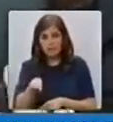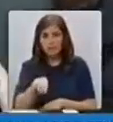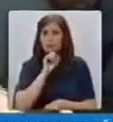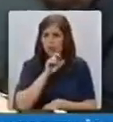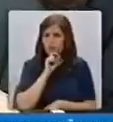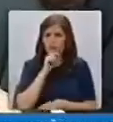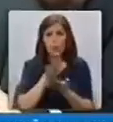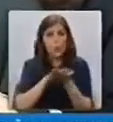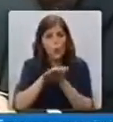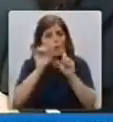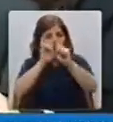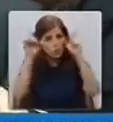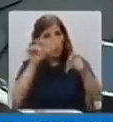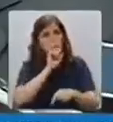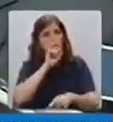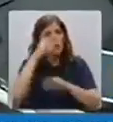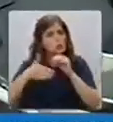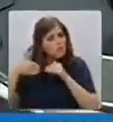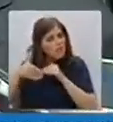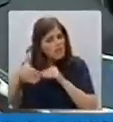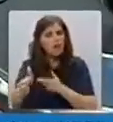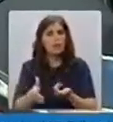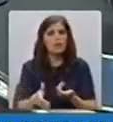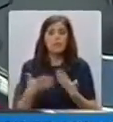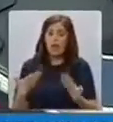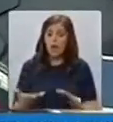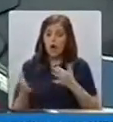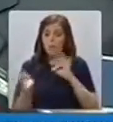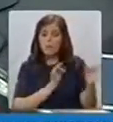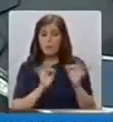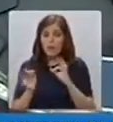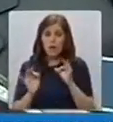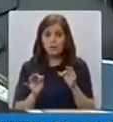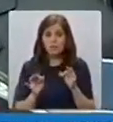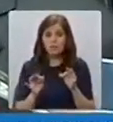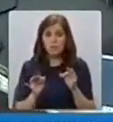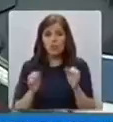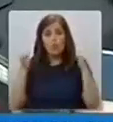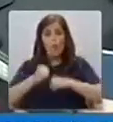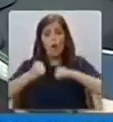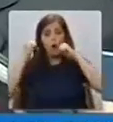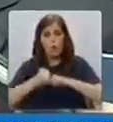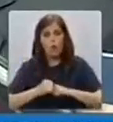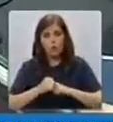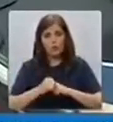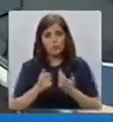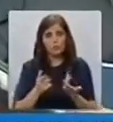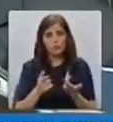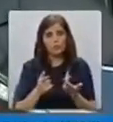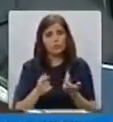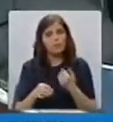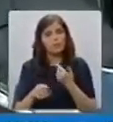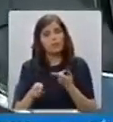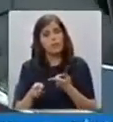É muito possível que isso aconteça dentro em breve. Estamos a finalizar um acordo com o Hanban, com o equivalente